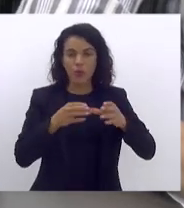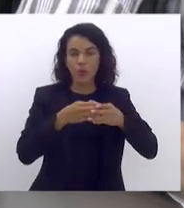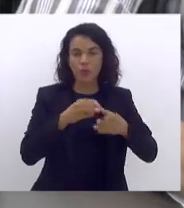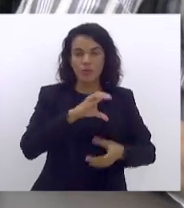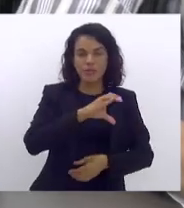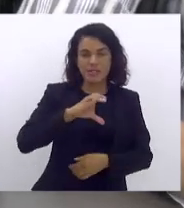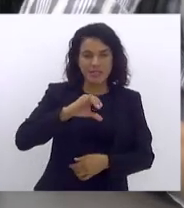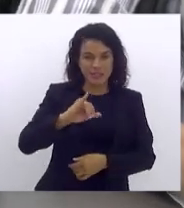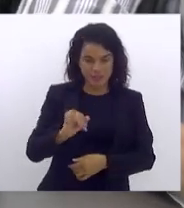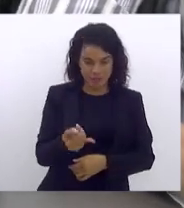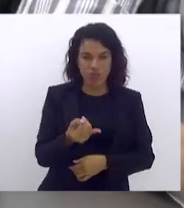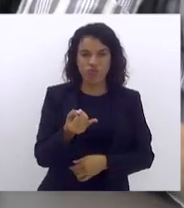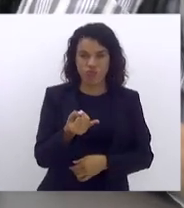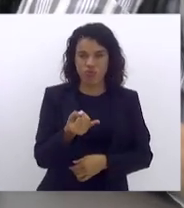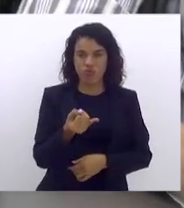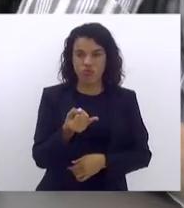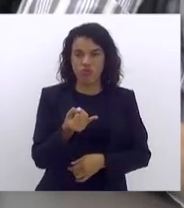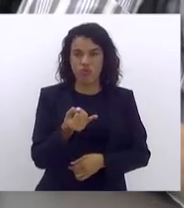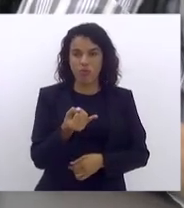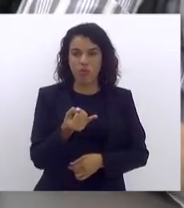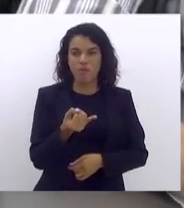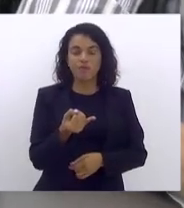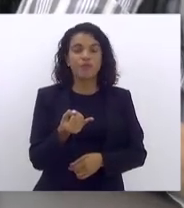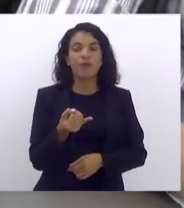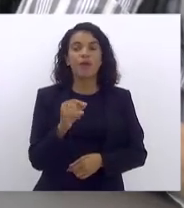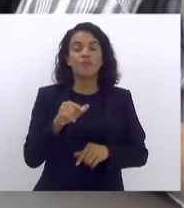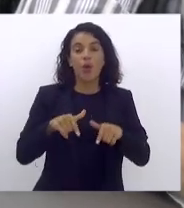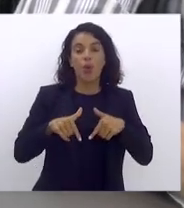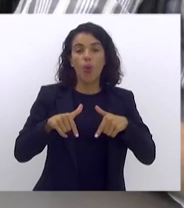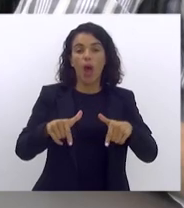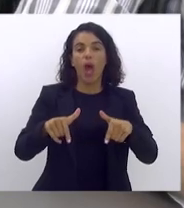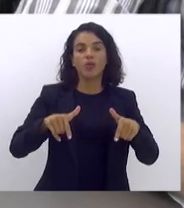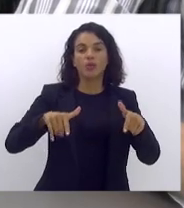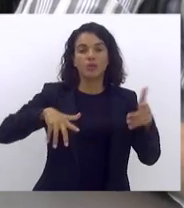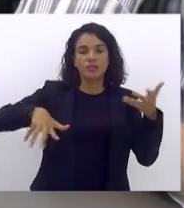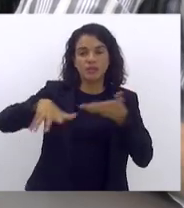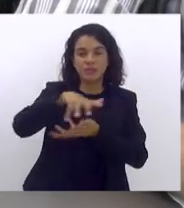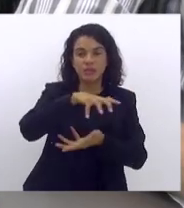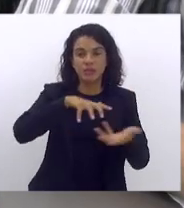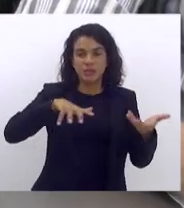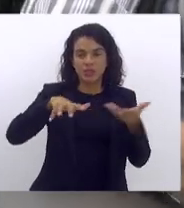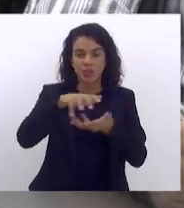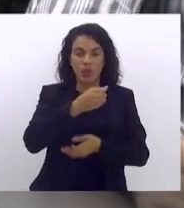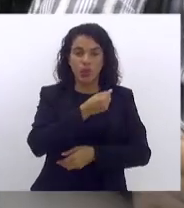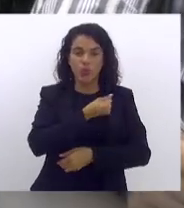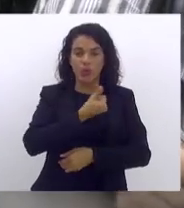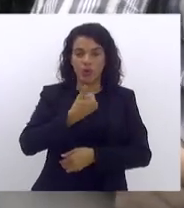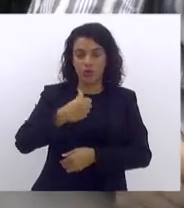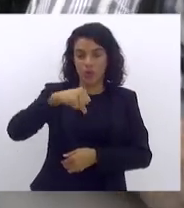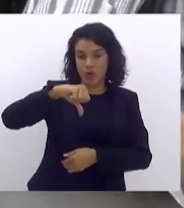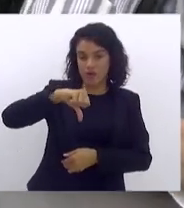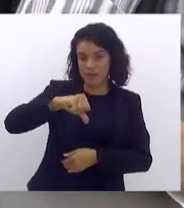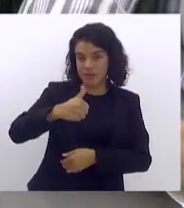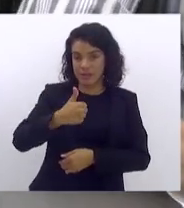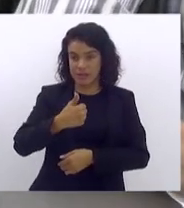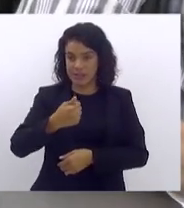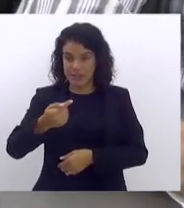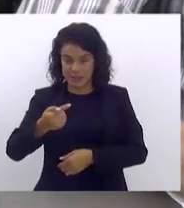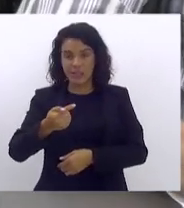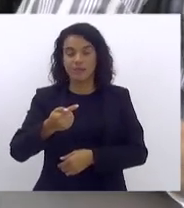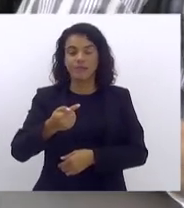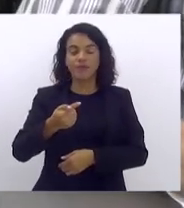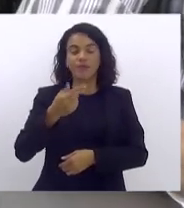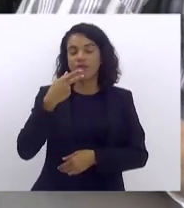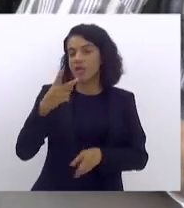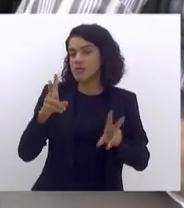CCJ, deputado Serafini, é o ato de repercussão geral 917, Vossa Excelência viu,